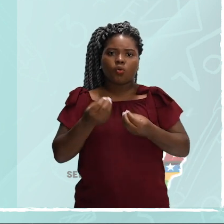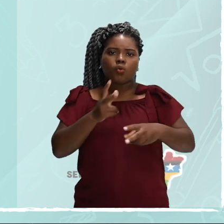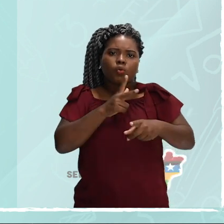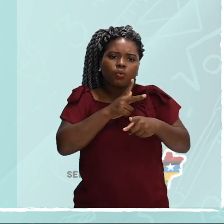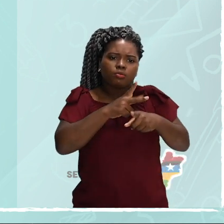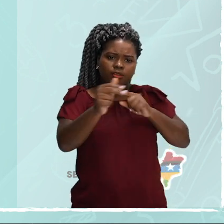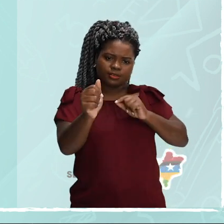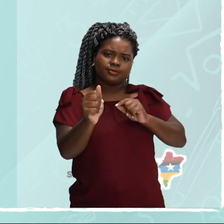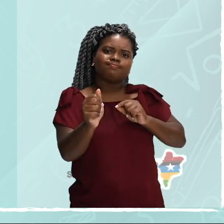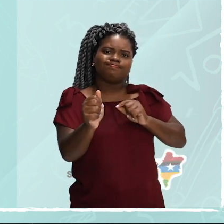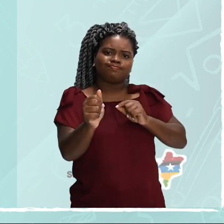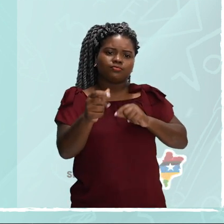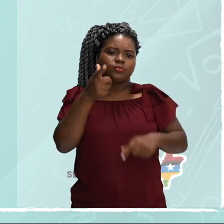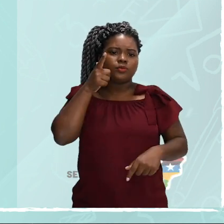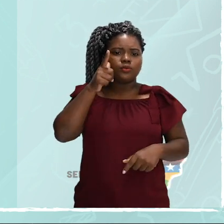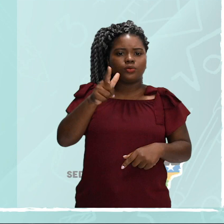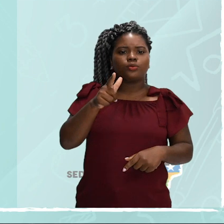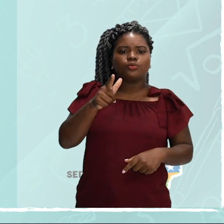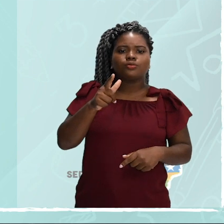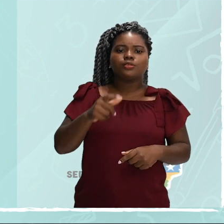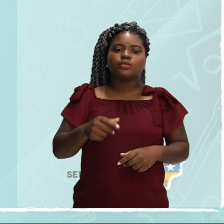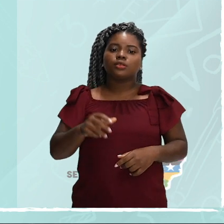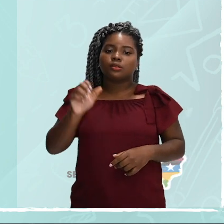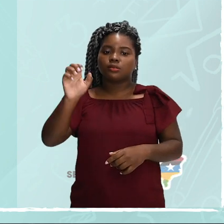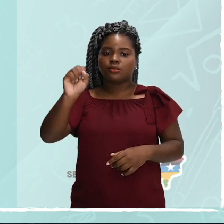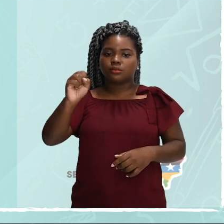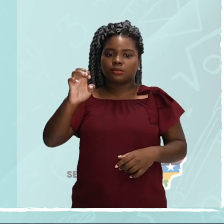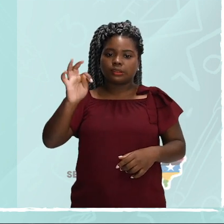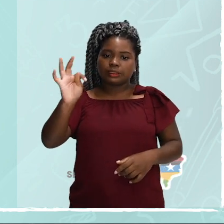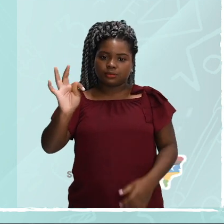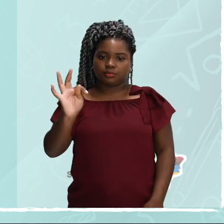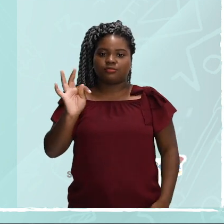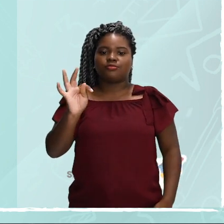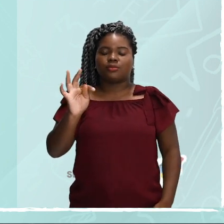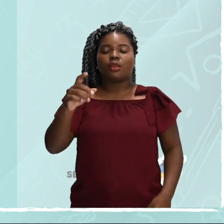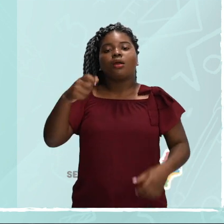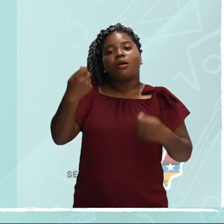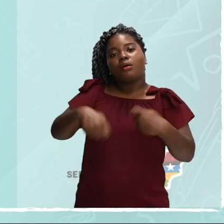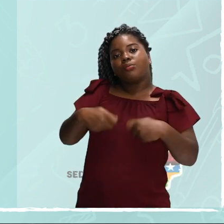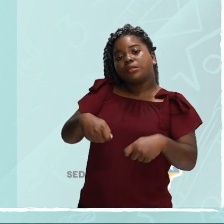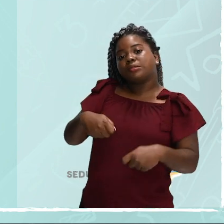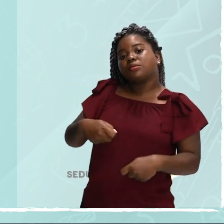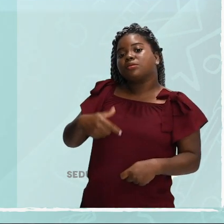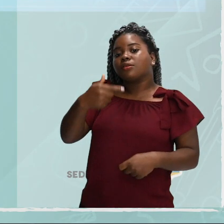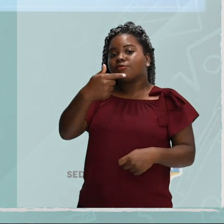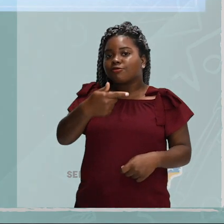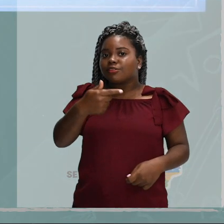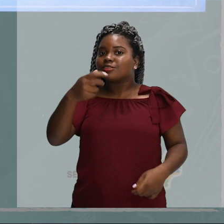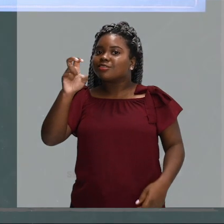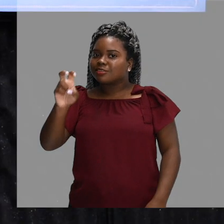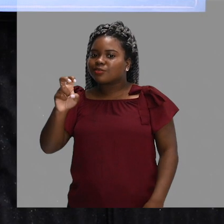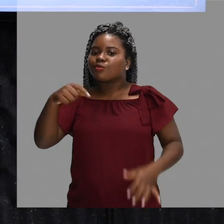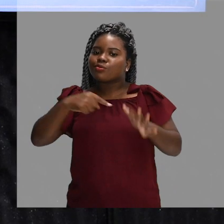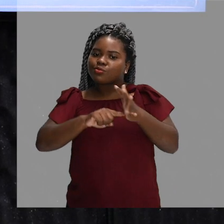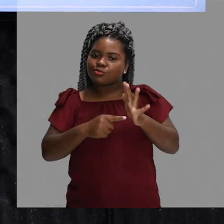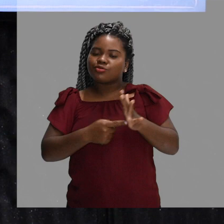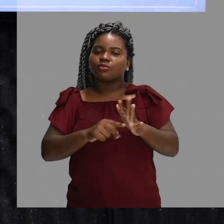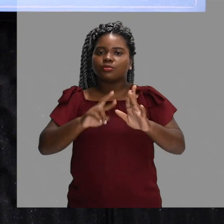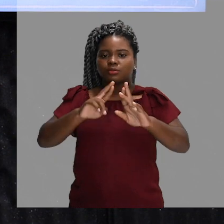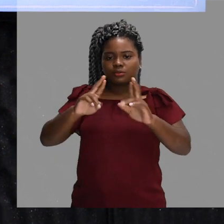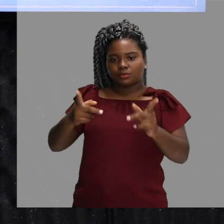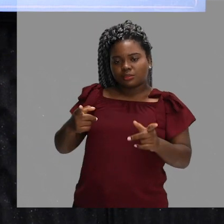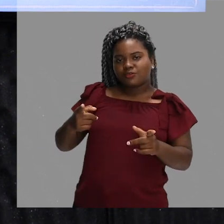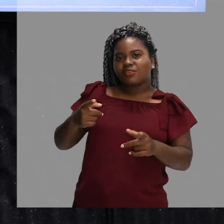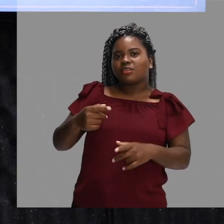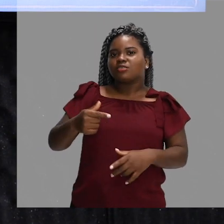ser caráter decisivo, a equipe que primeiro alcançará a marca de 25 pontos, com uma diferença mínima de quê? De